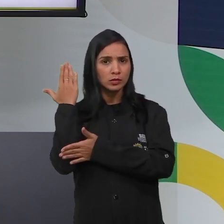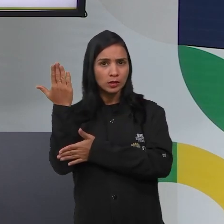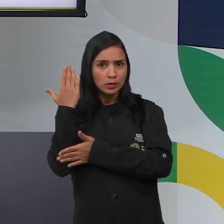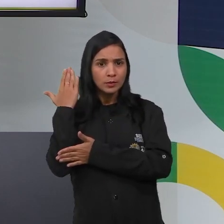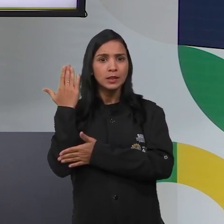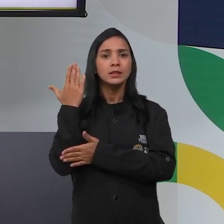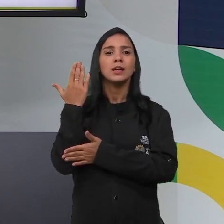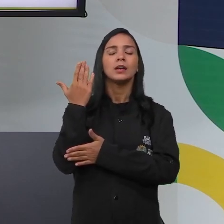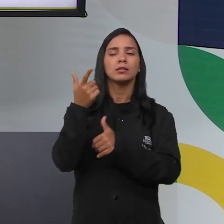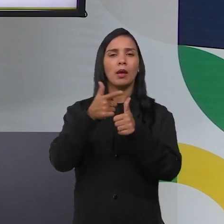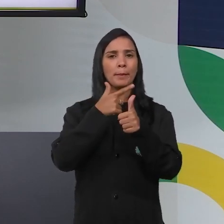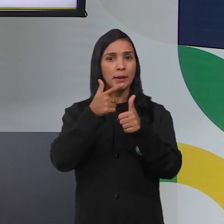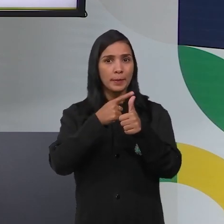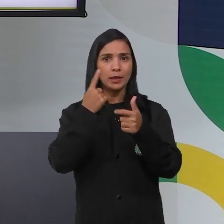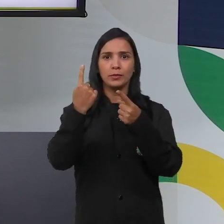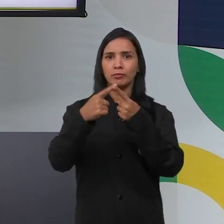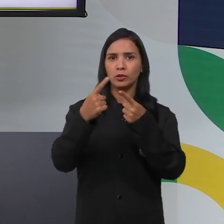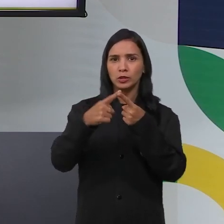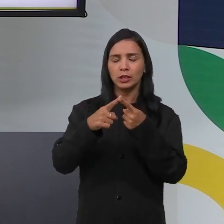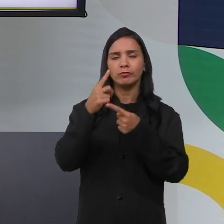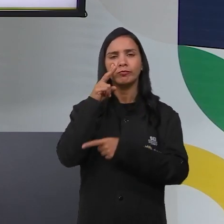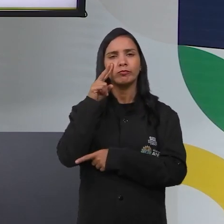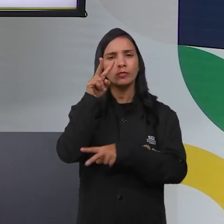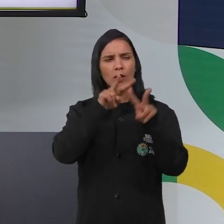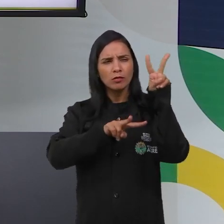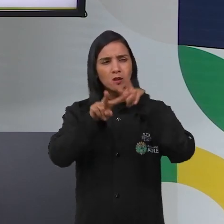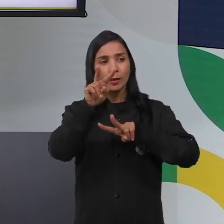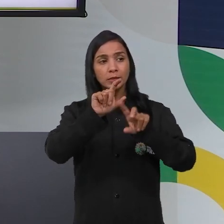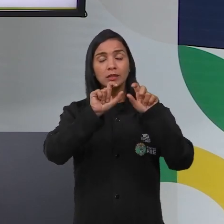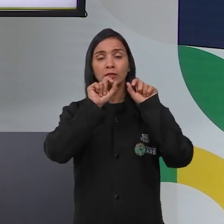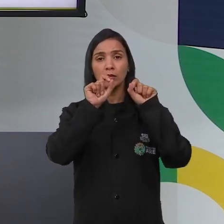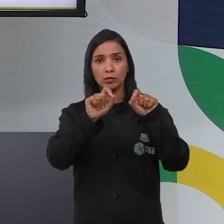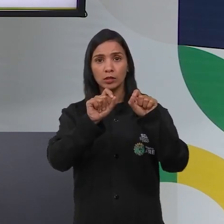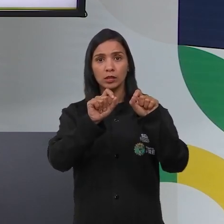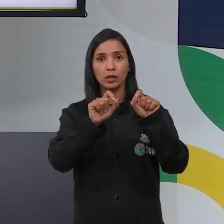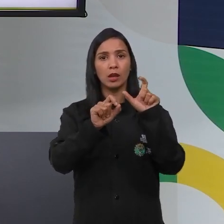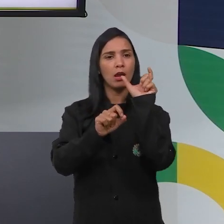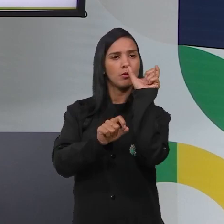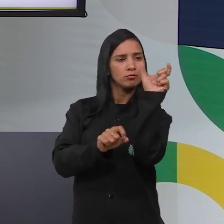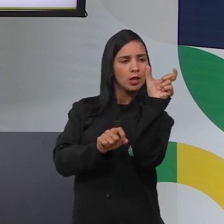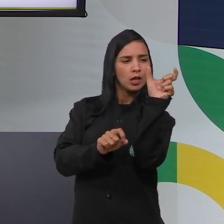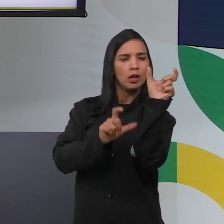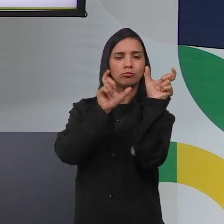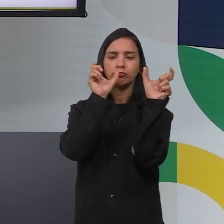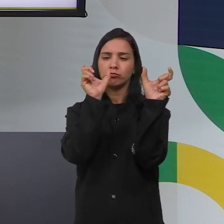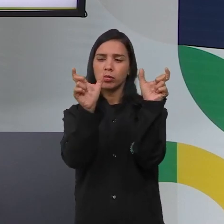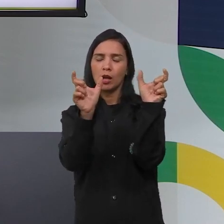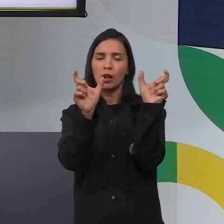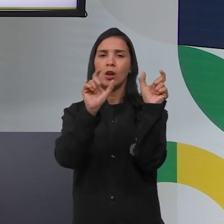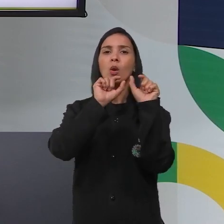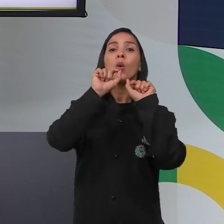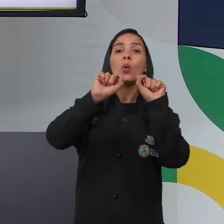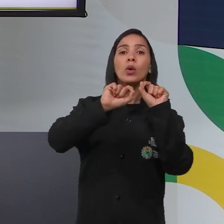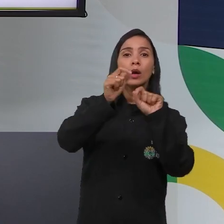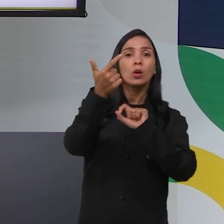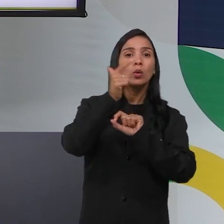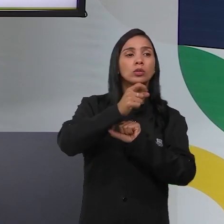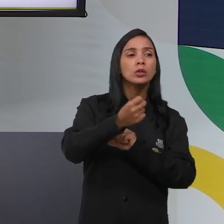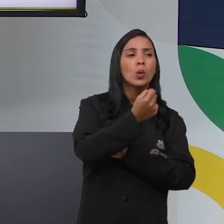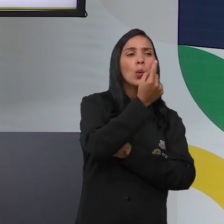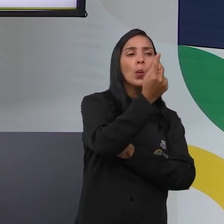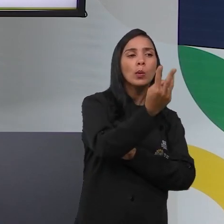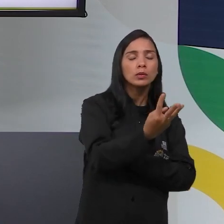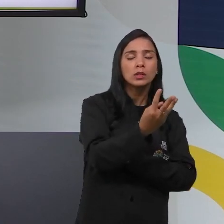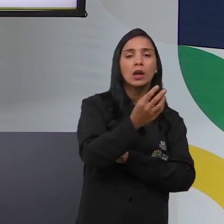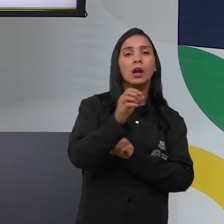vocês na questão anterior. Você vai observar qual elemento é contável, qual elemento é incontável e